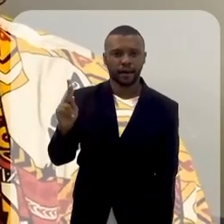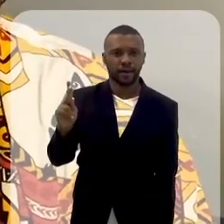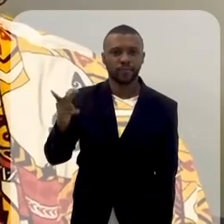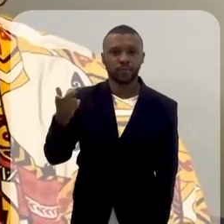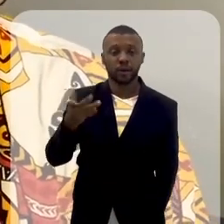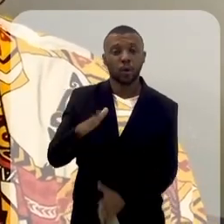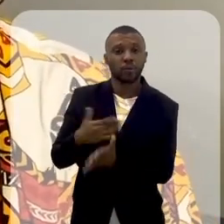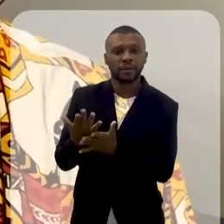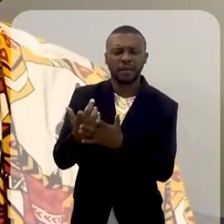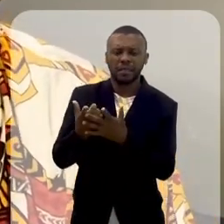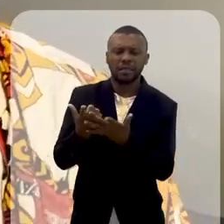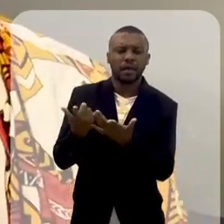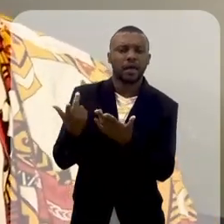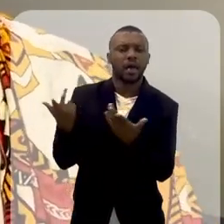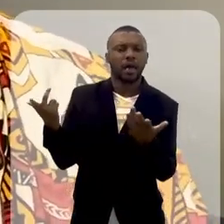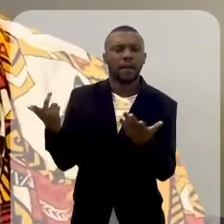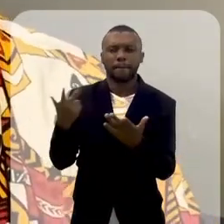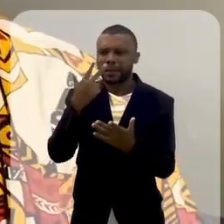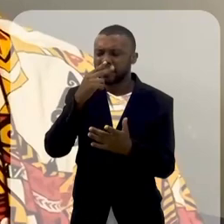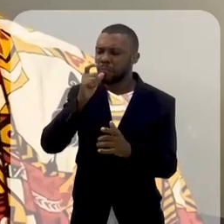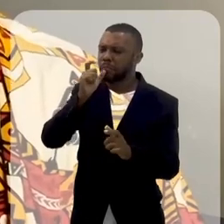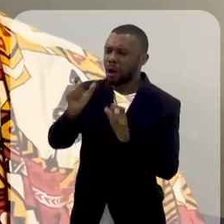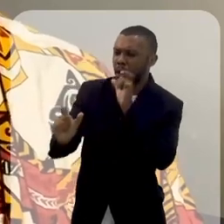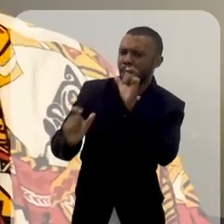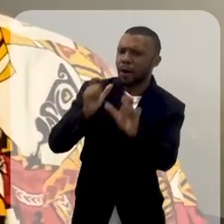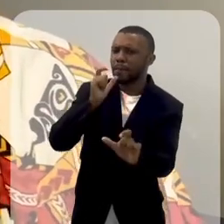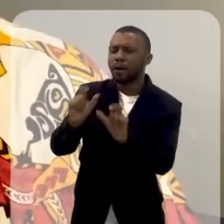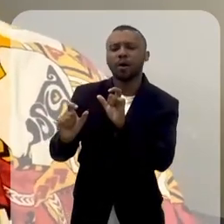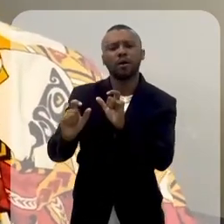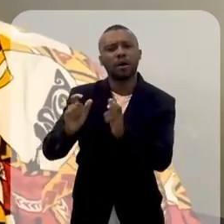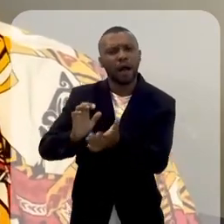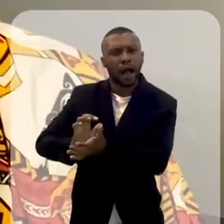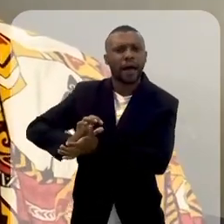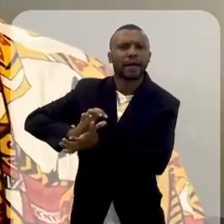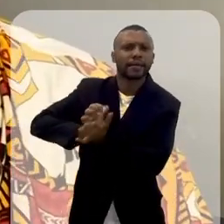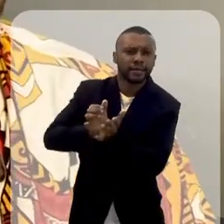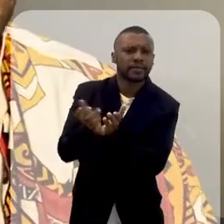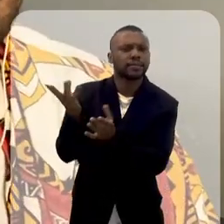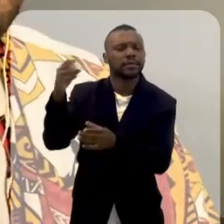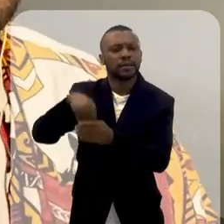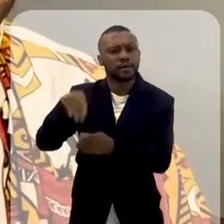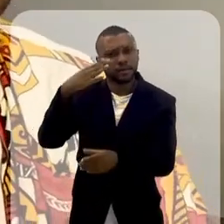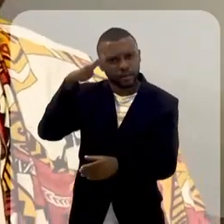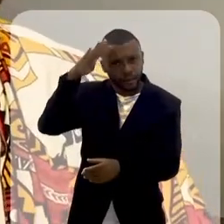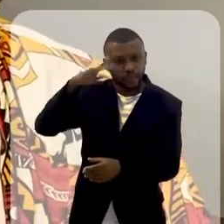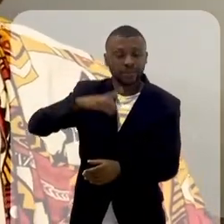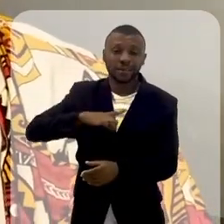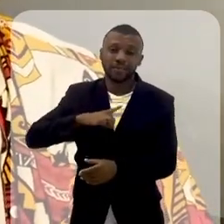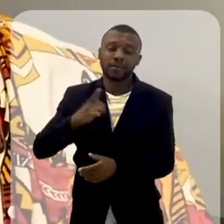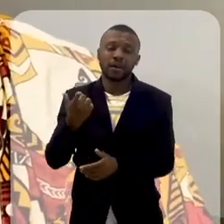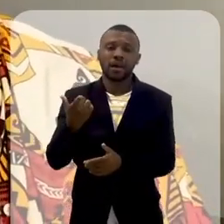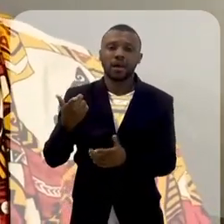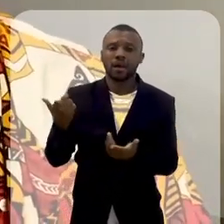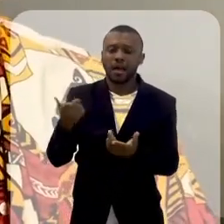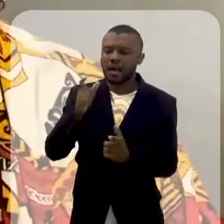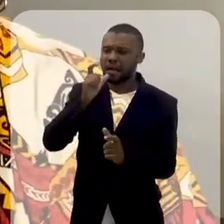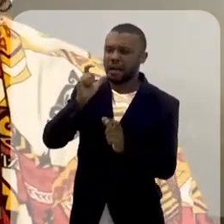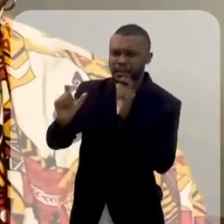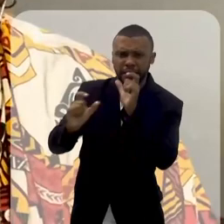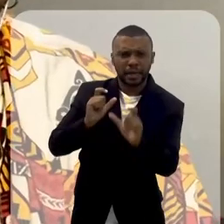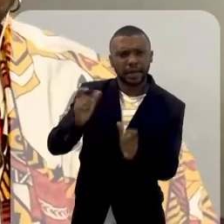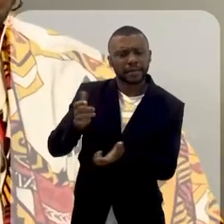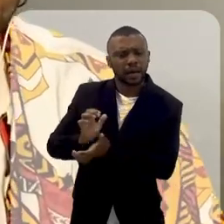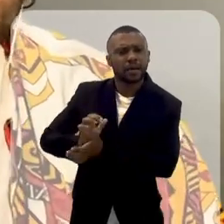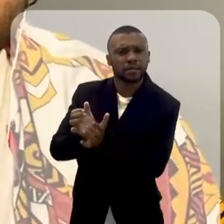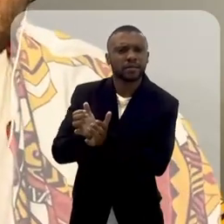Então a gente começou a ter esses ataques racistas anônimos dentro da academia. teve ataques racistas de professores